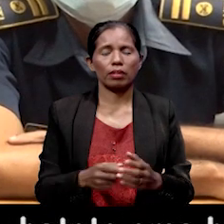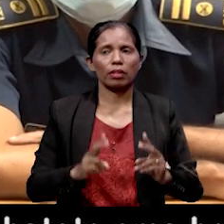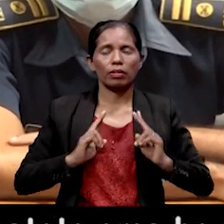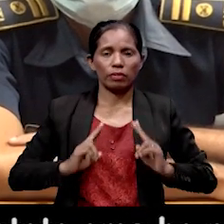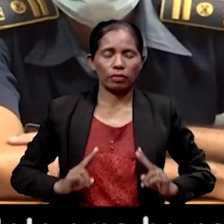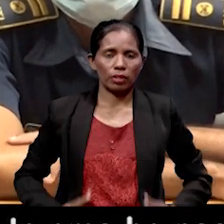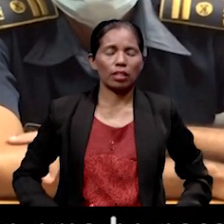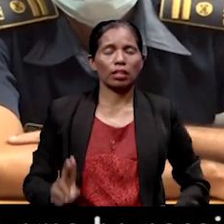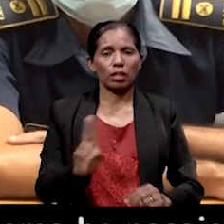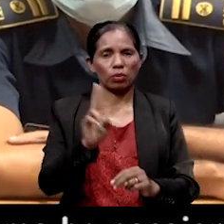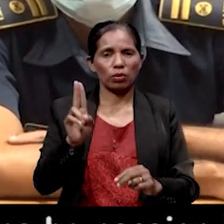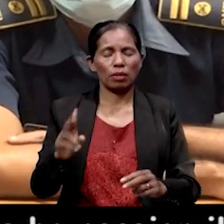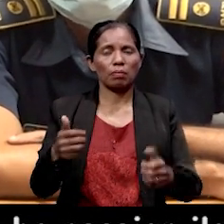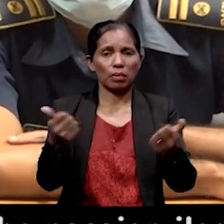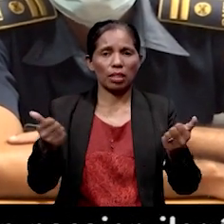Atributo